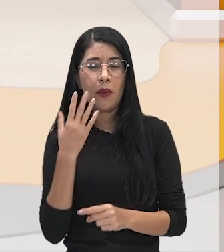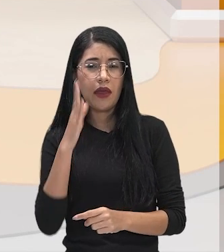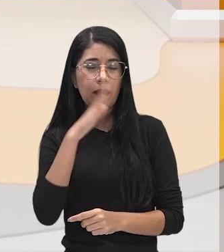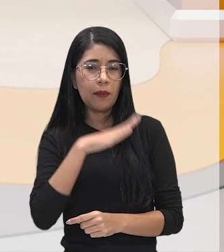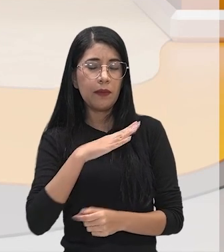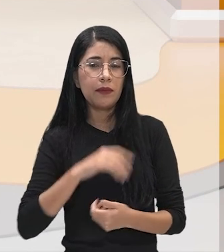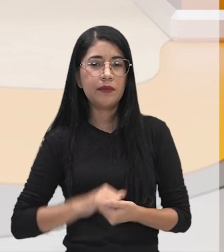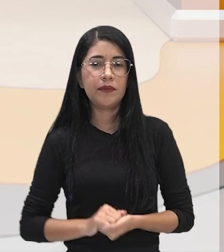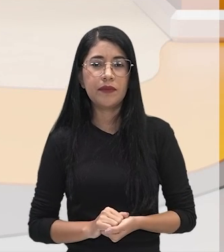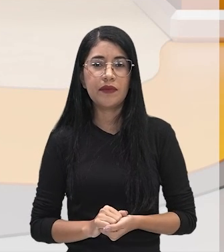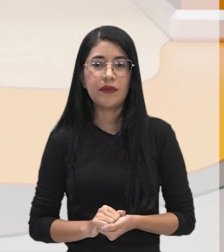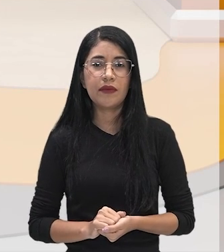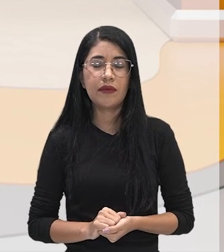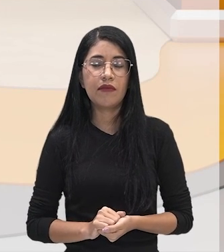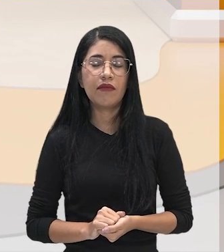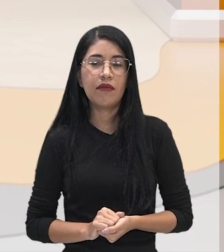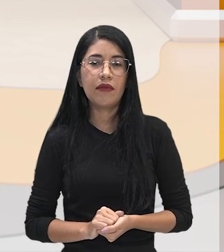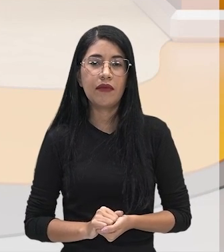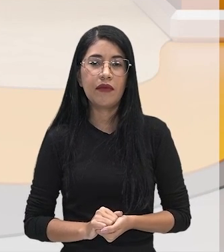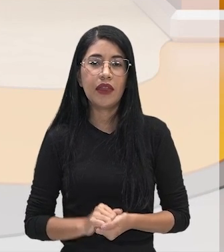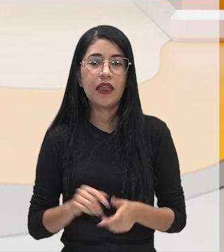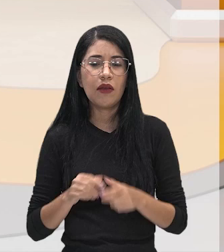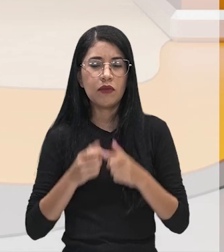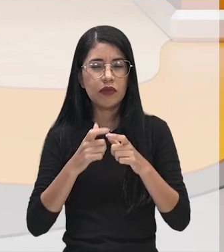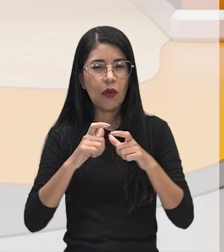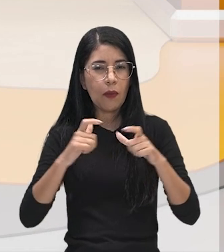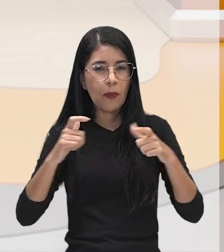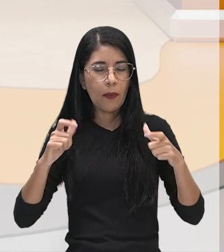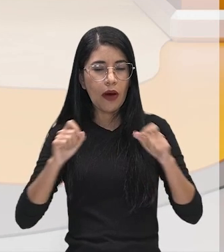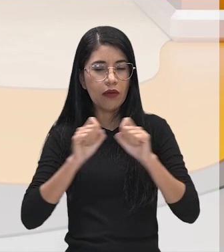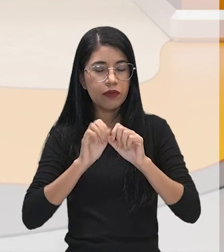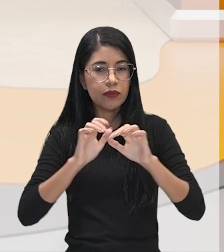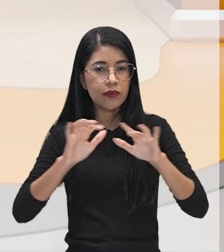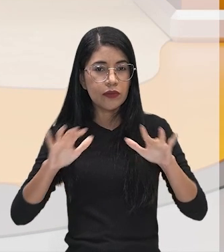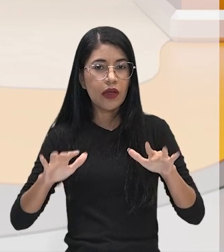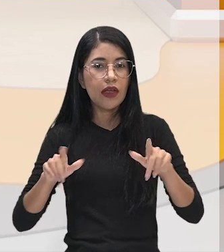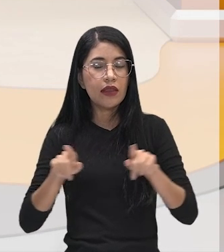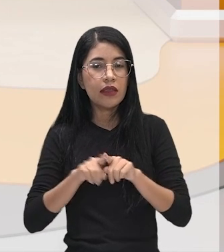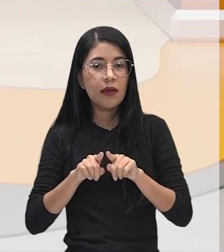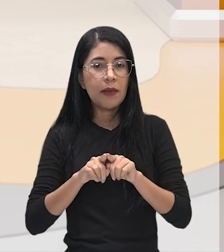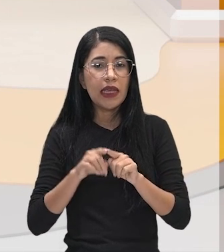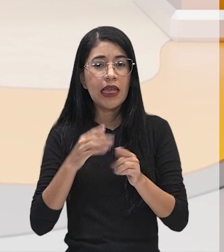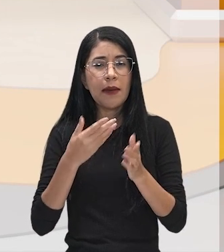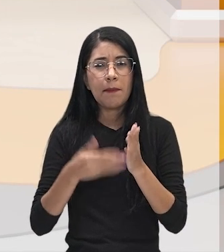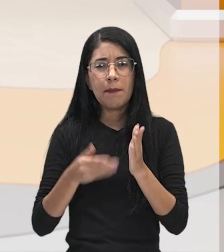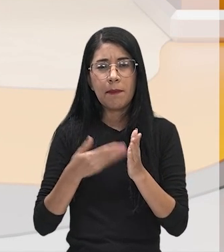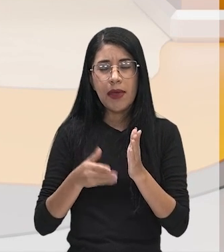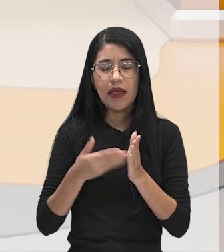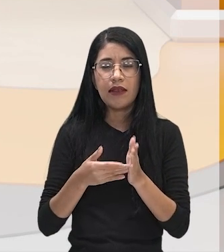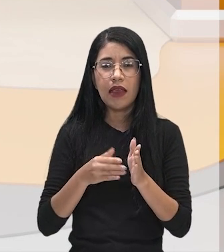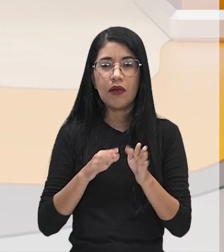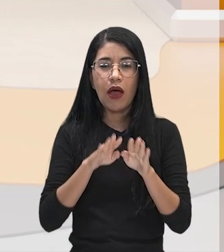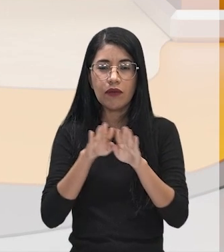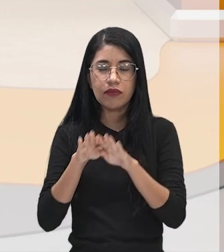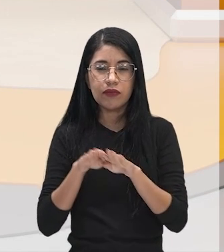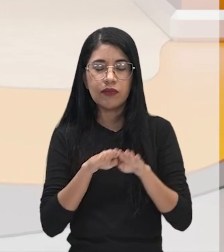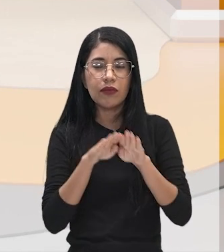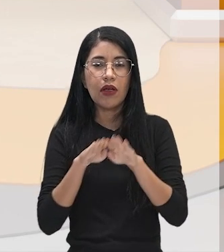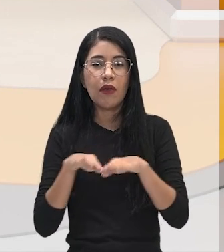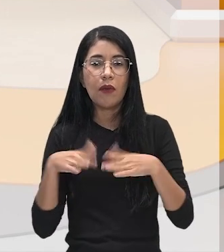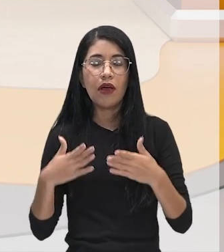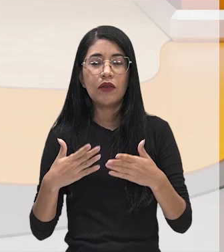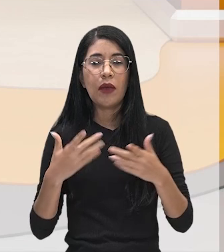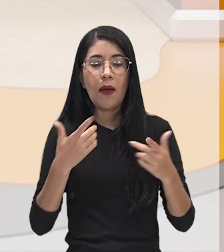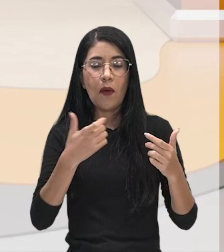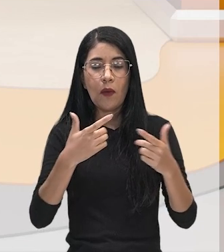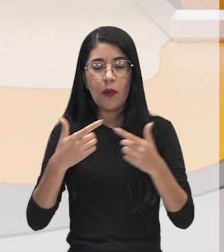e o mal, fizeram uma grande expansão também e só perderam a sua hegemonia ali, né, quando guerrearam